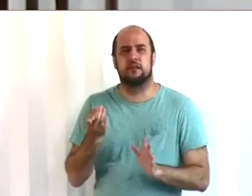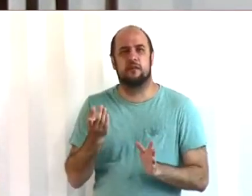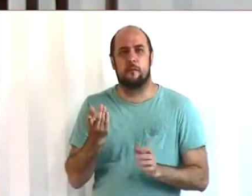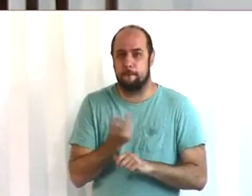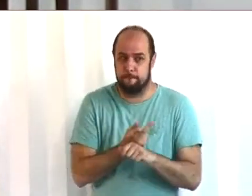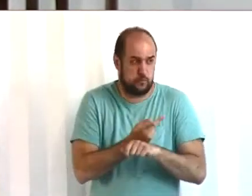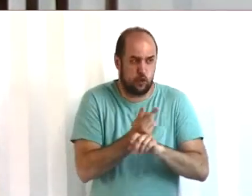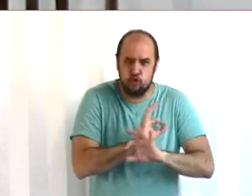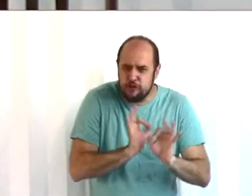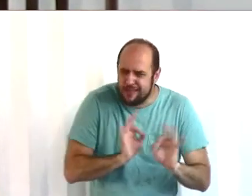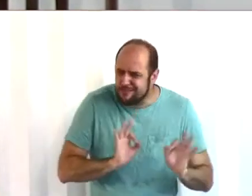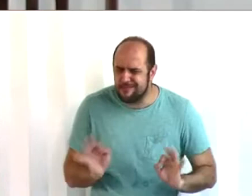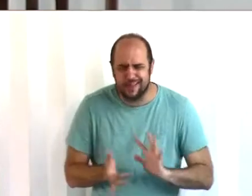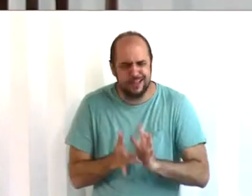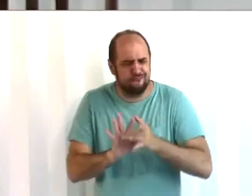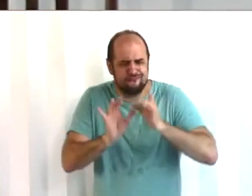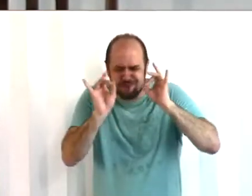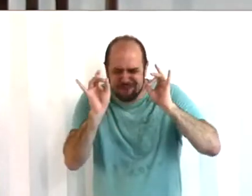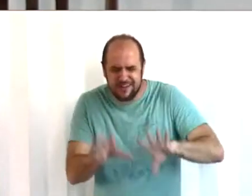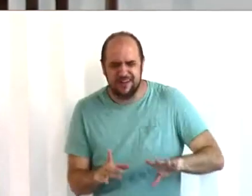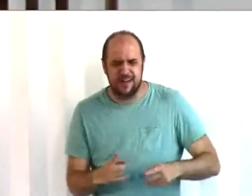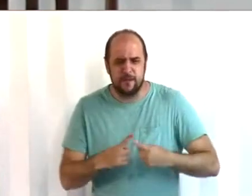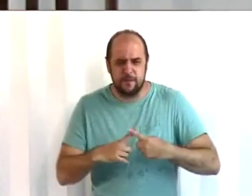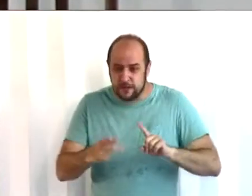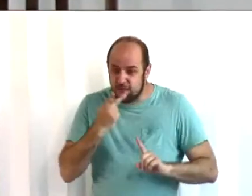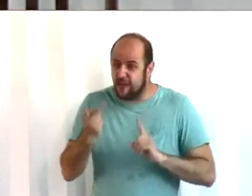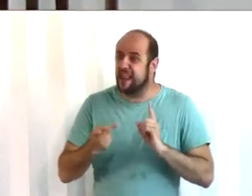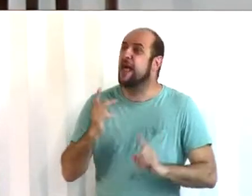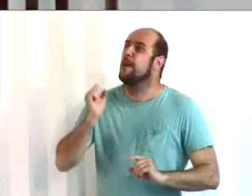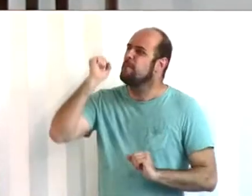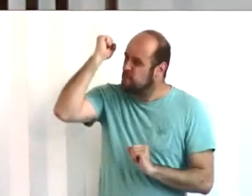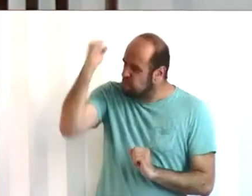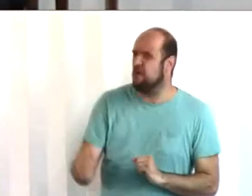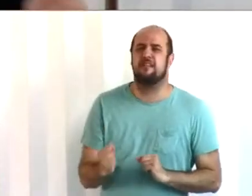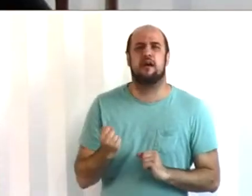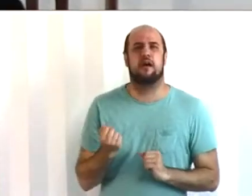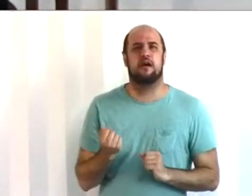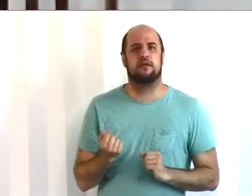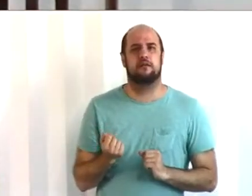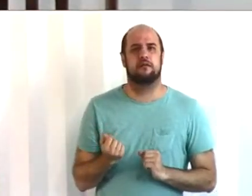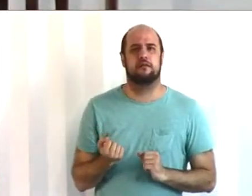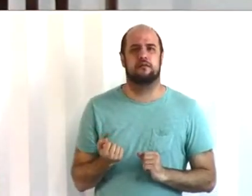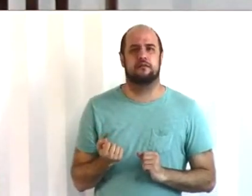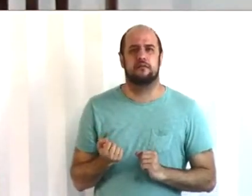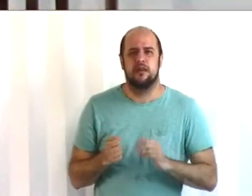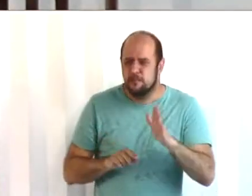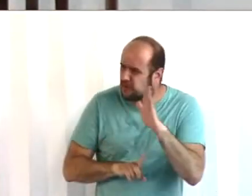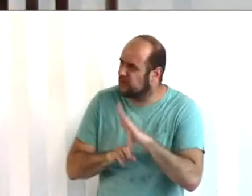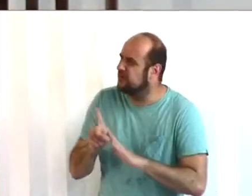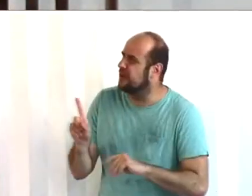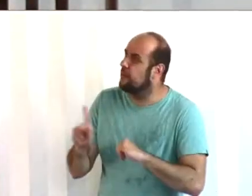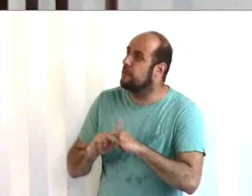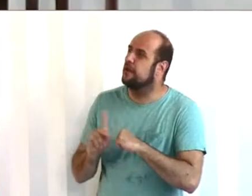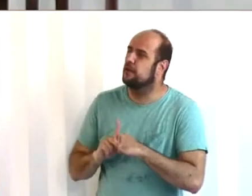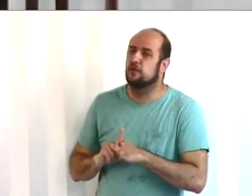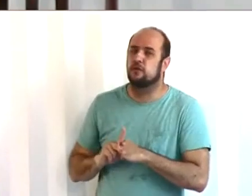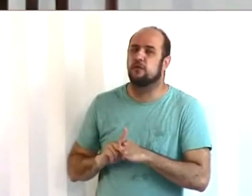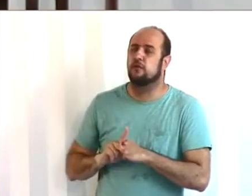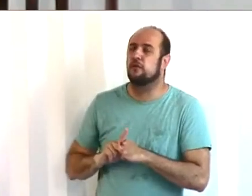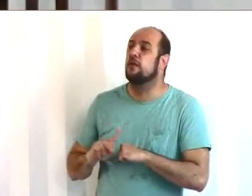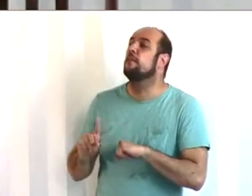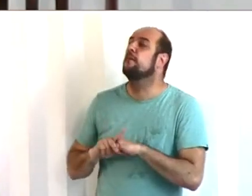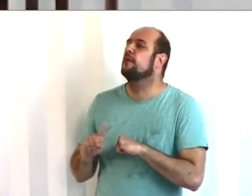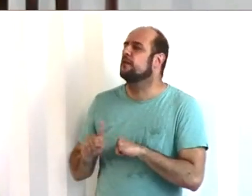não buscou a Jesus, mas de quem disse: matem-no. E então eles fazem uma pergunta: